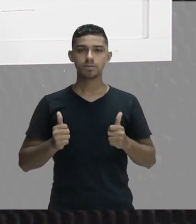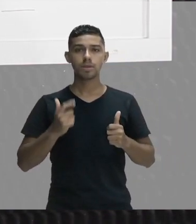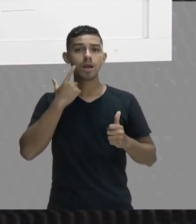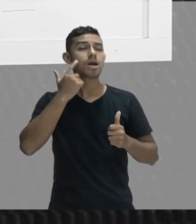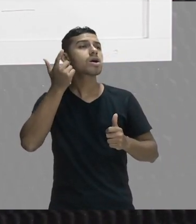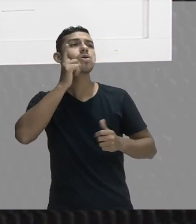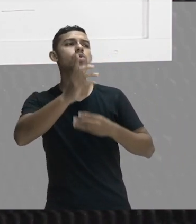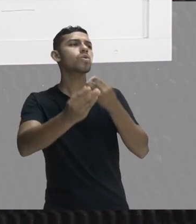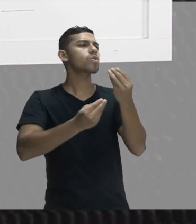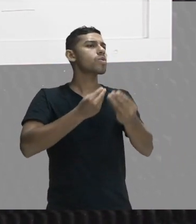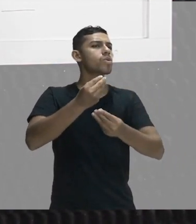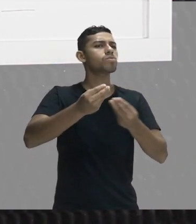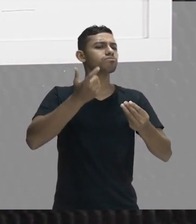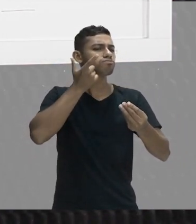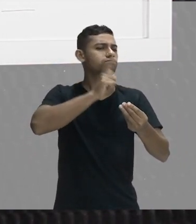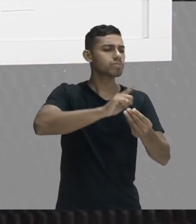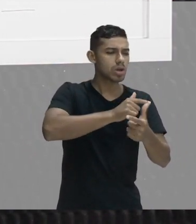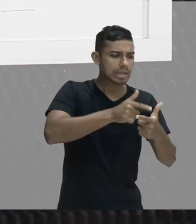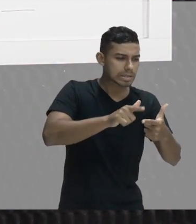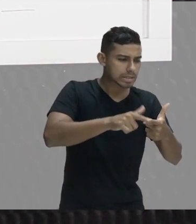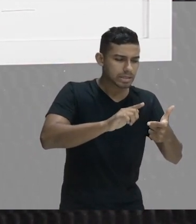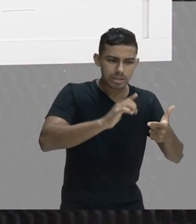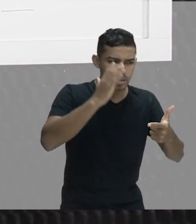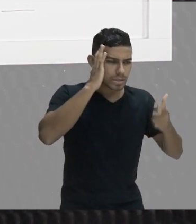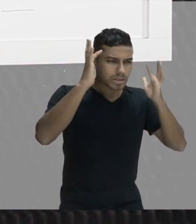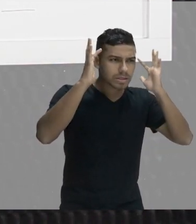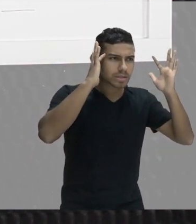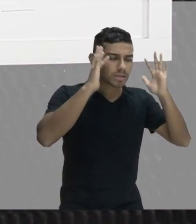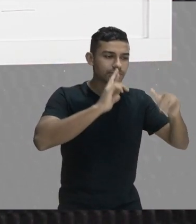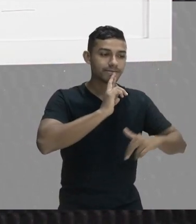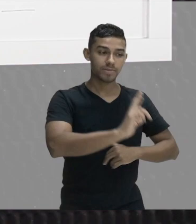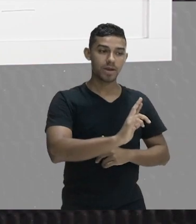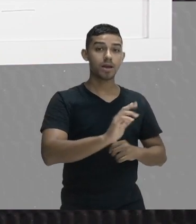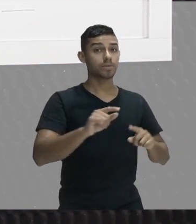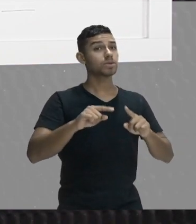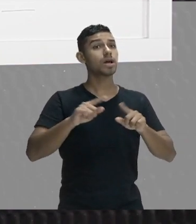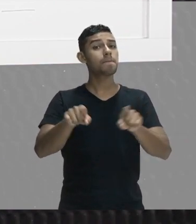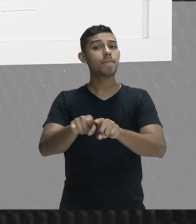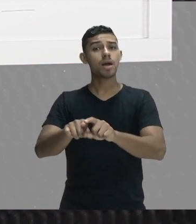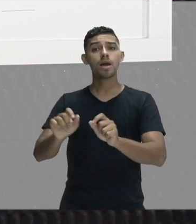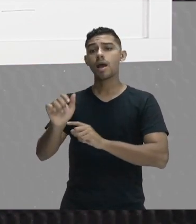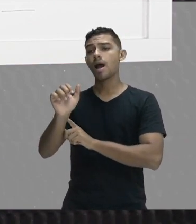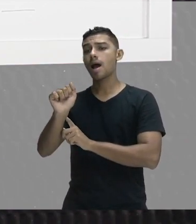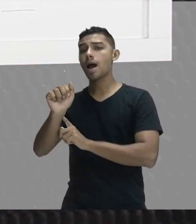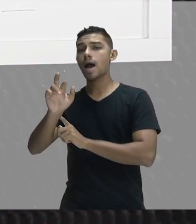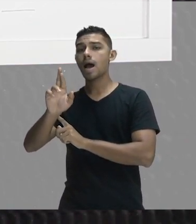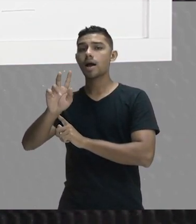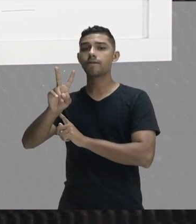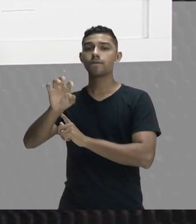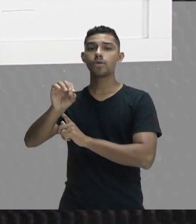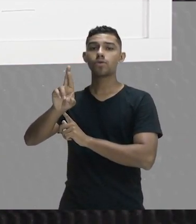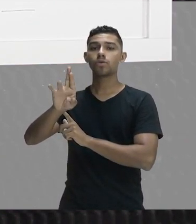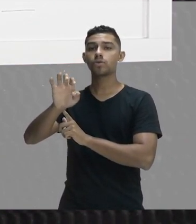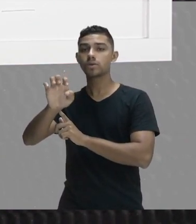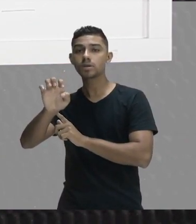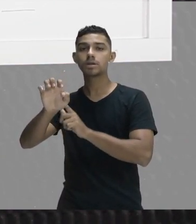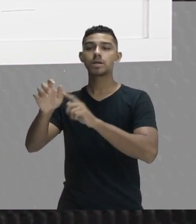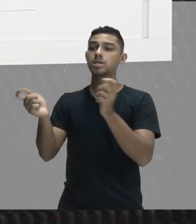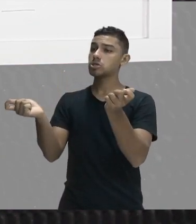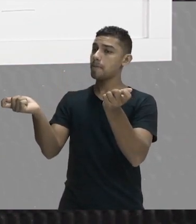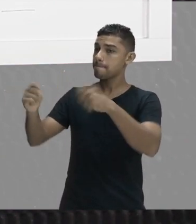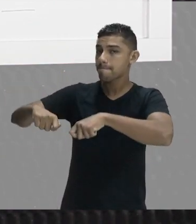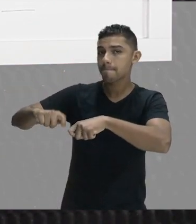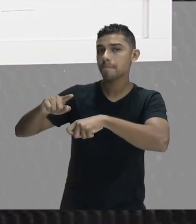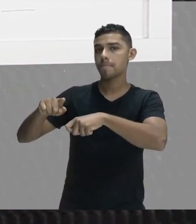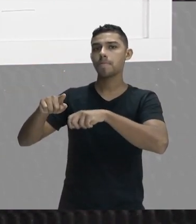Como é que eu resolvo? Mostrar também o que nós chamamos de árvore de possibilidades, tá? Que é também uma forma de